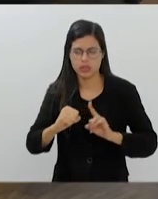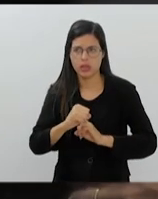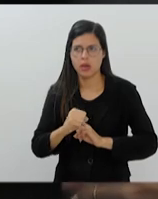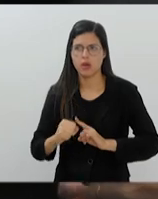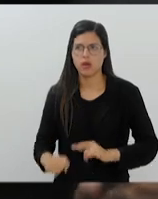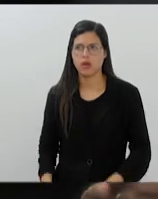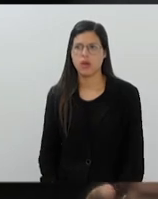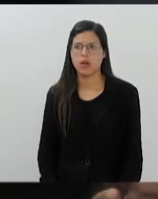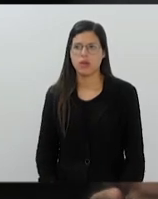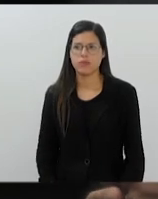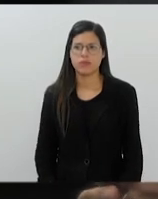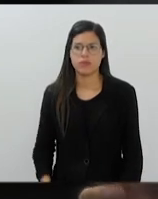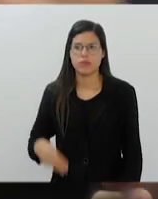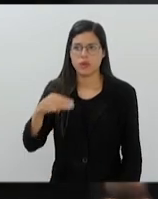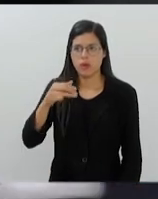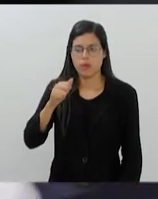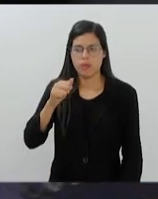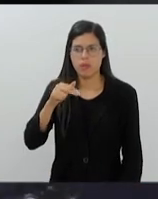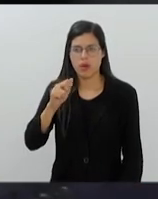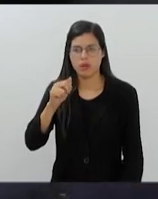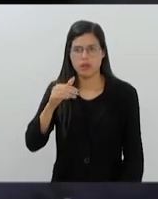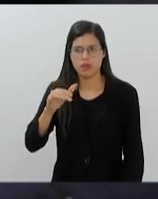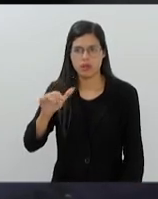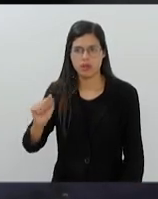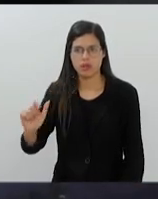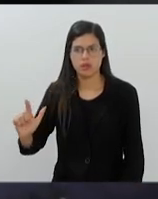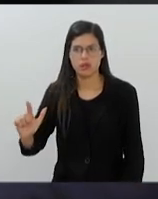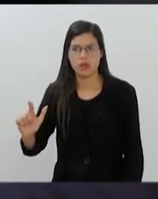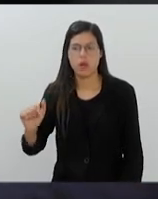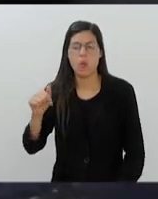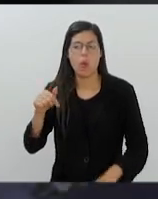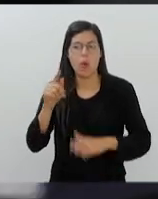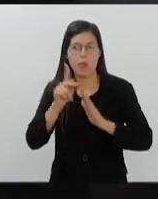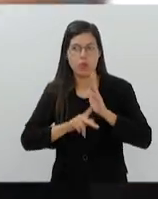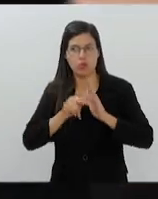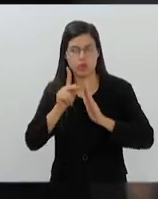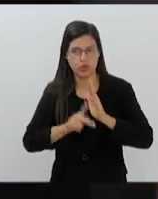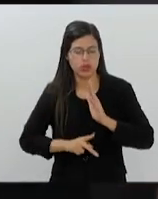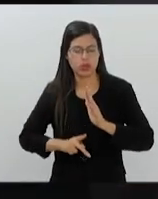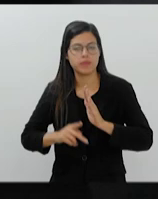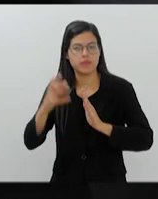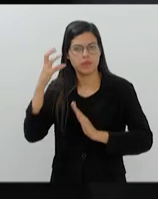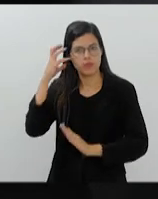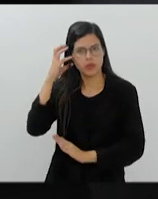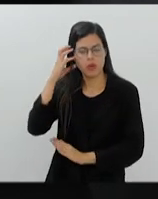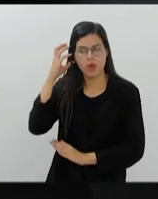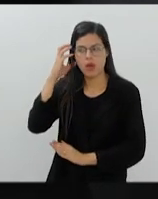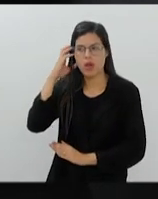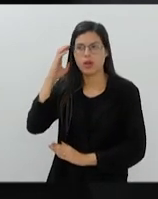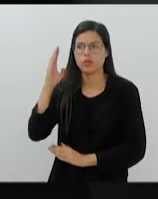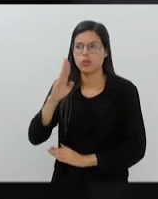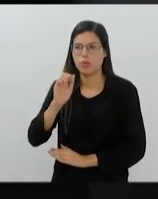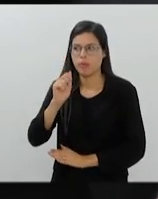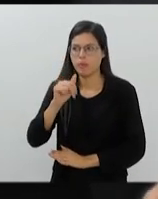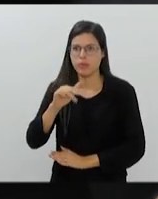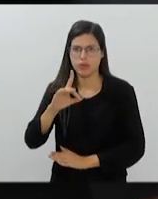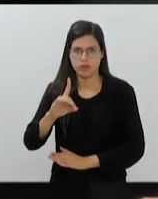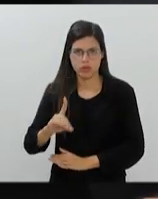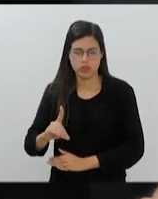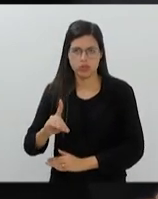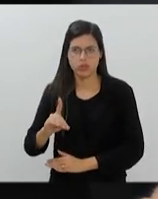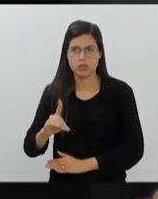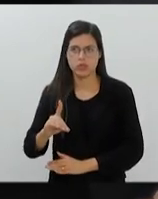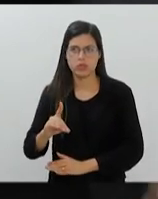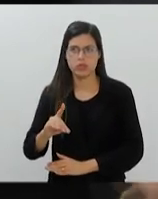Manancial to é um é um projeto com a Rádio Band ele era vinculado na rádio Band